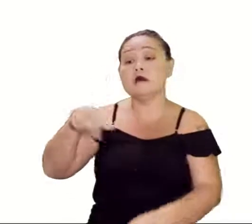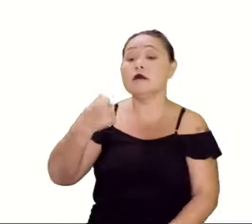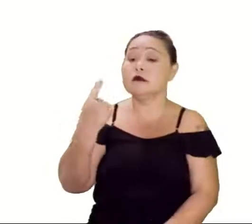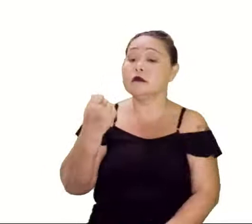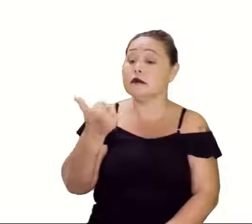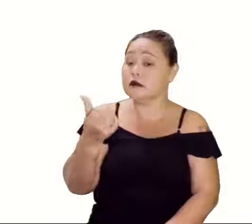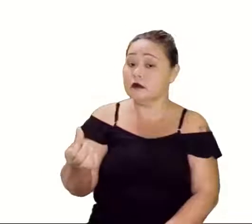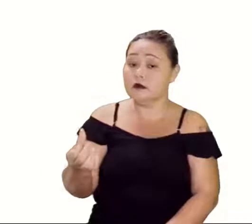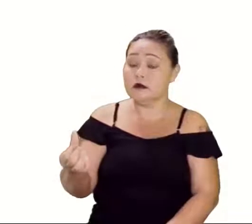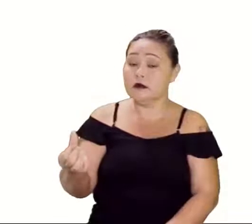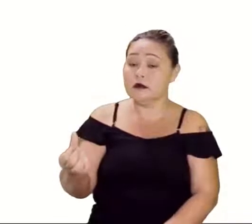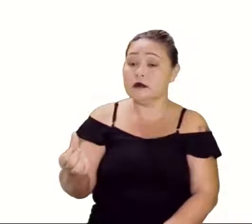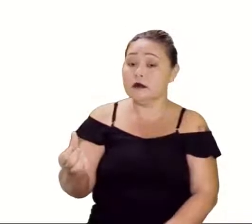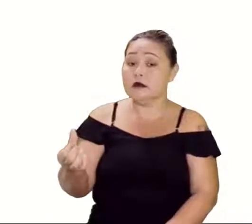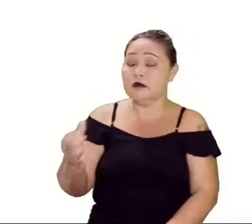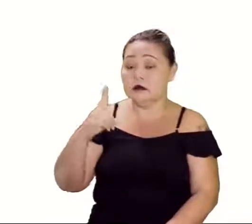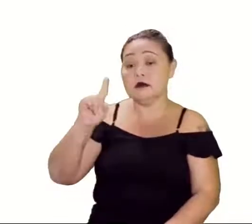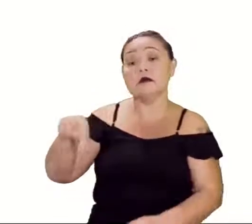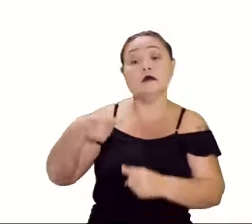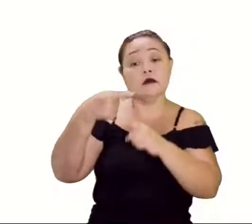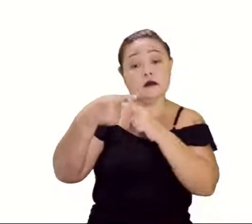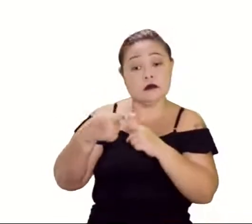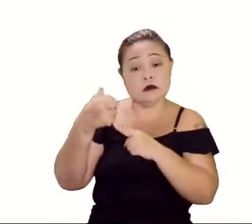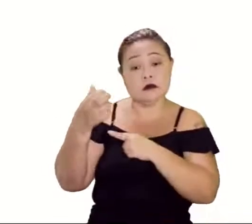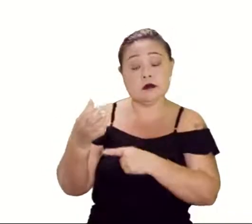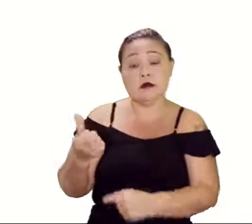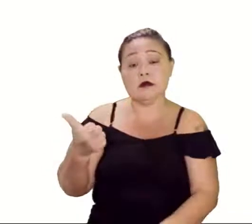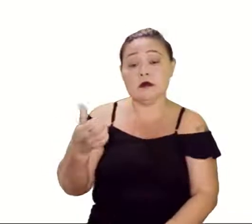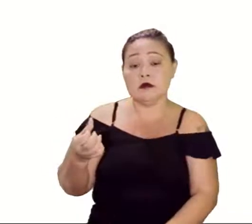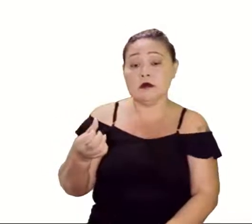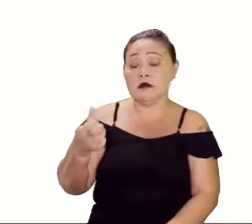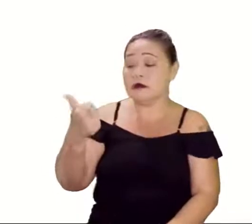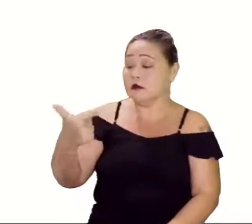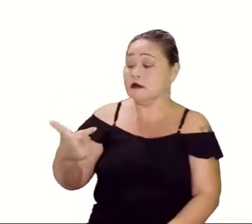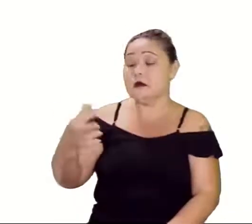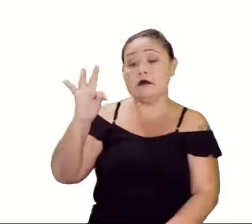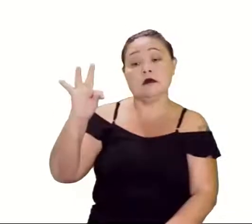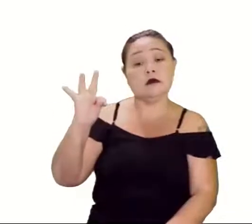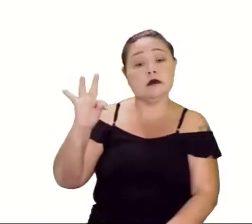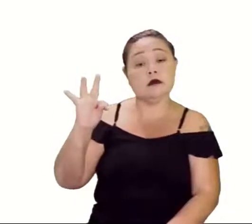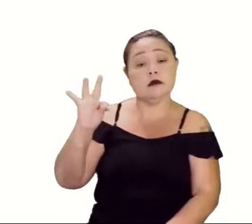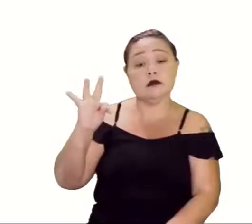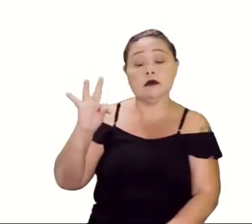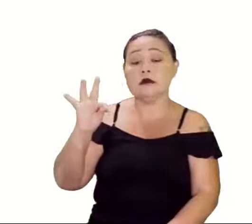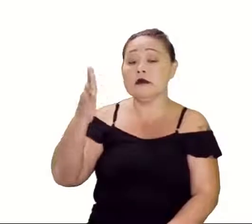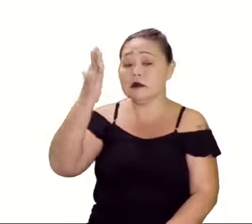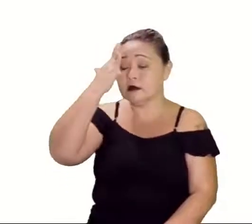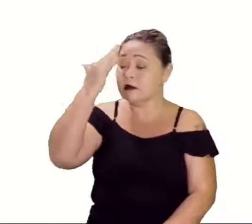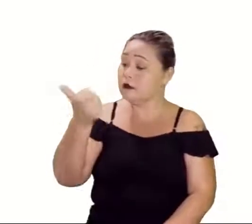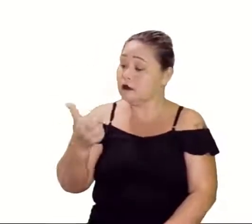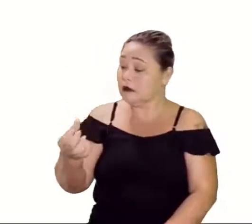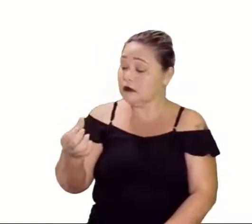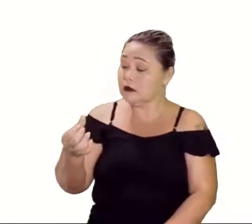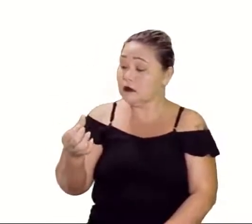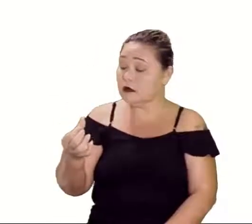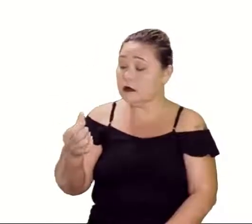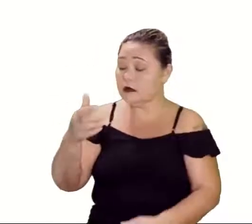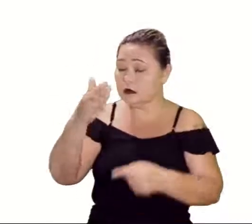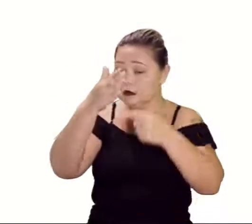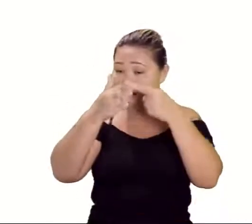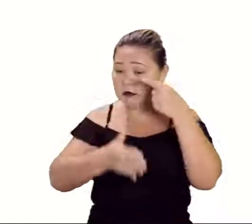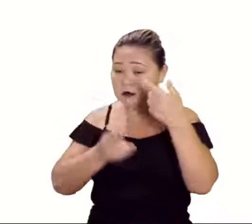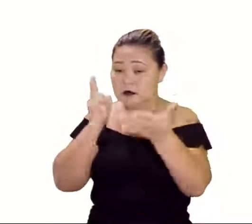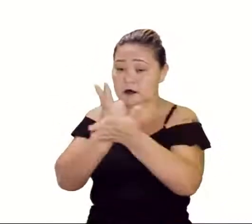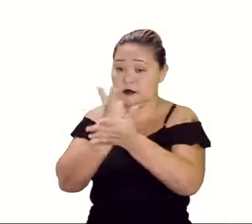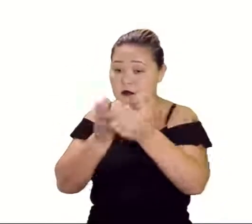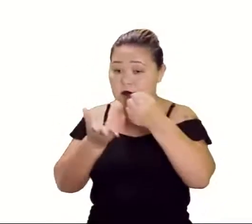Dá 16, né? É o dobro, né? Isso. Isso é igual a 2 elevado a T. A gente já sabe que 16 é o quê? Para deixar na mesma